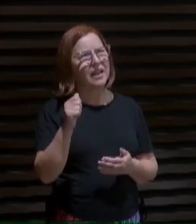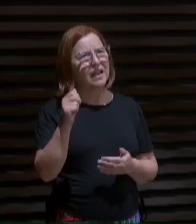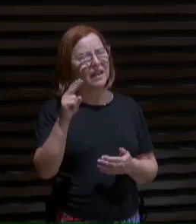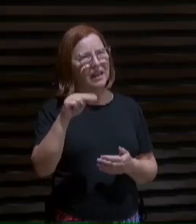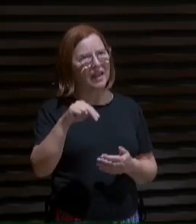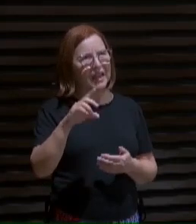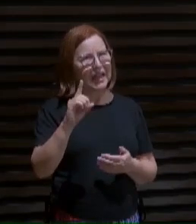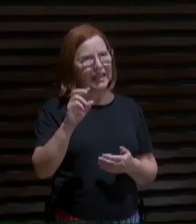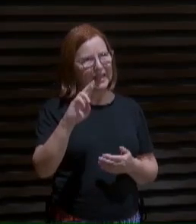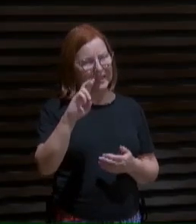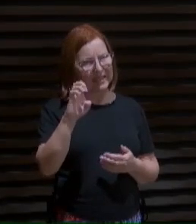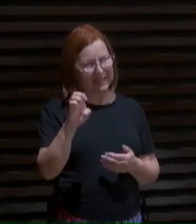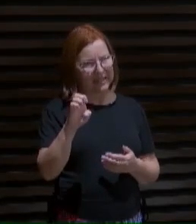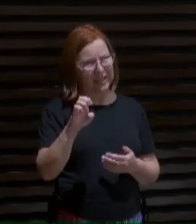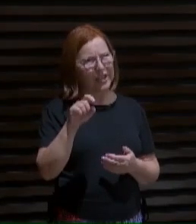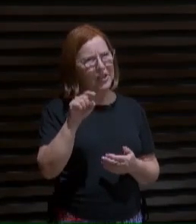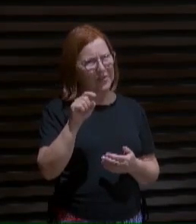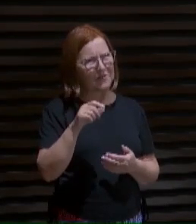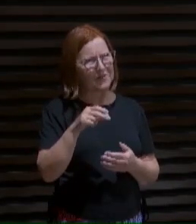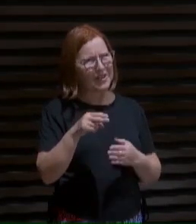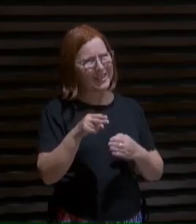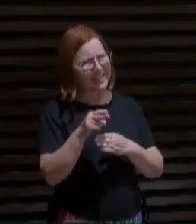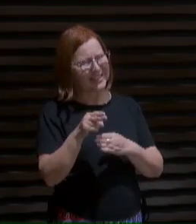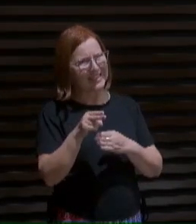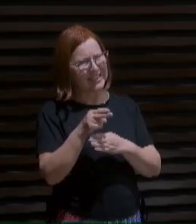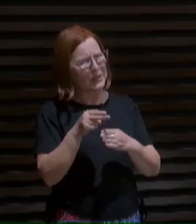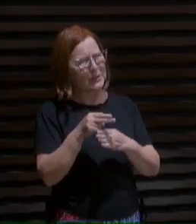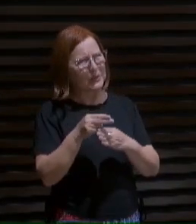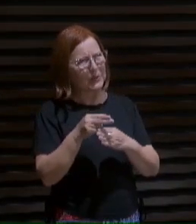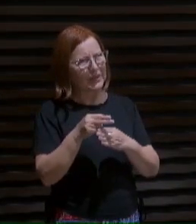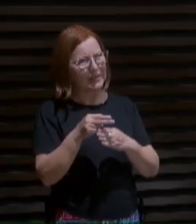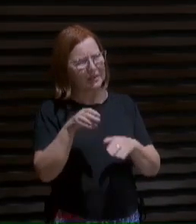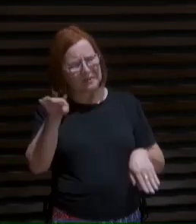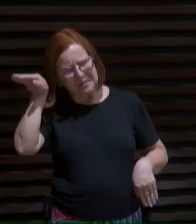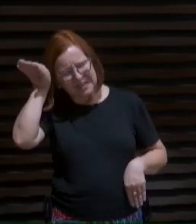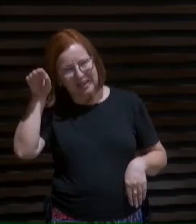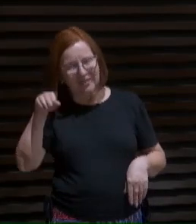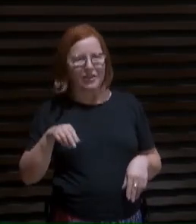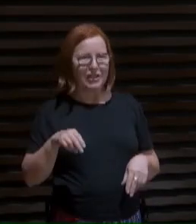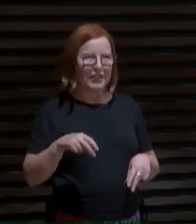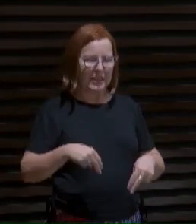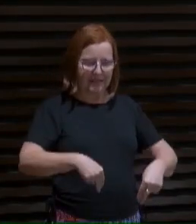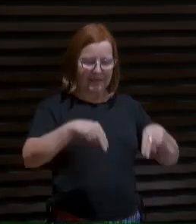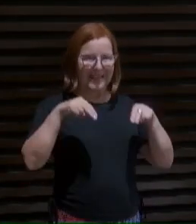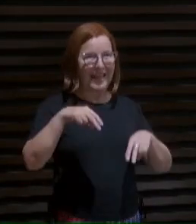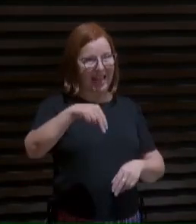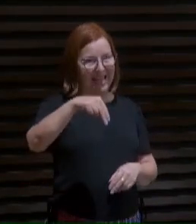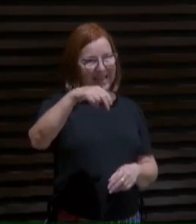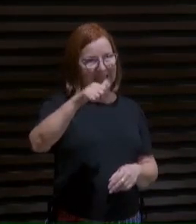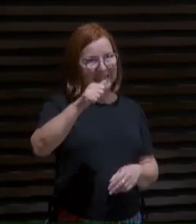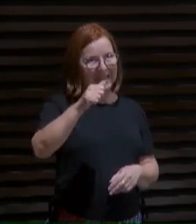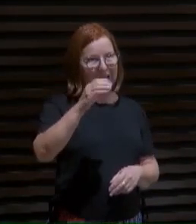você achava aí uma estátua de Nabucodonosor? Aquela estátua que ele teve,